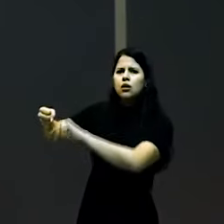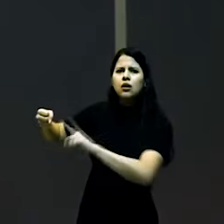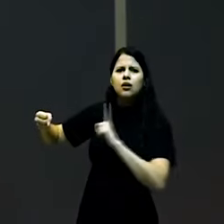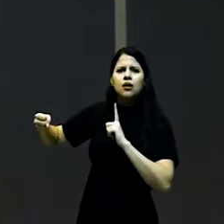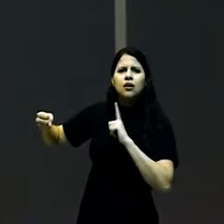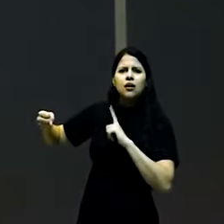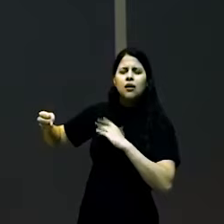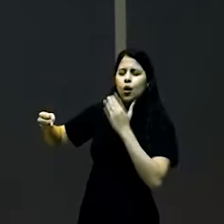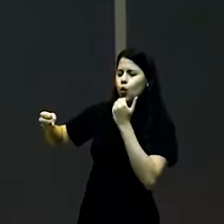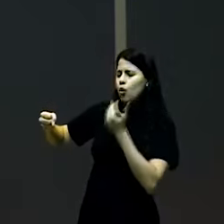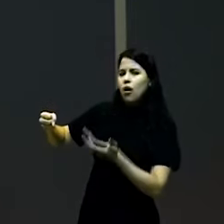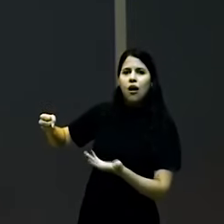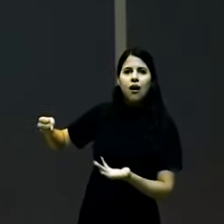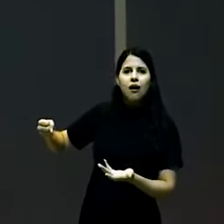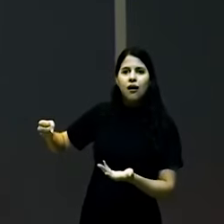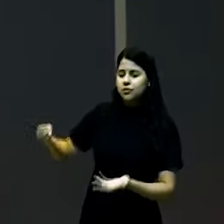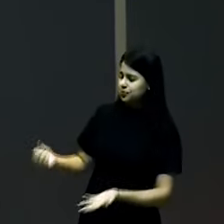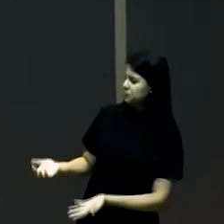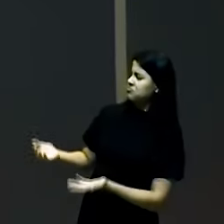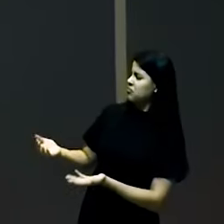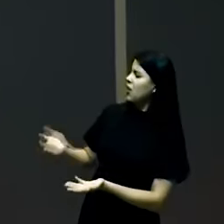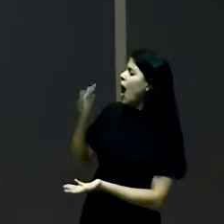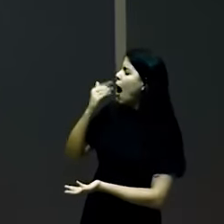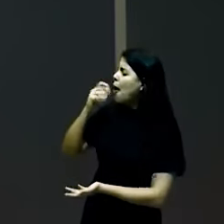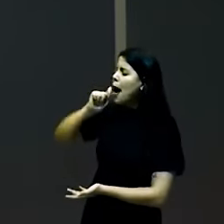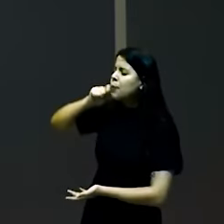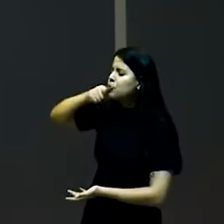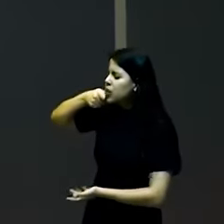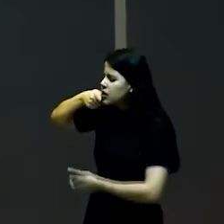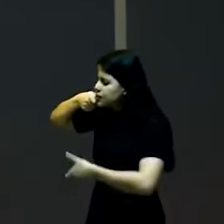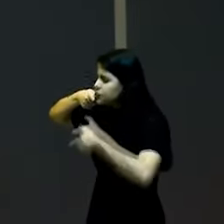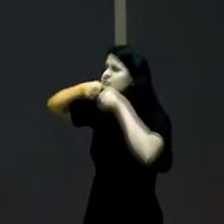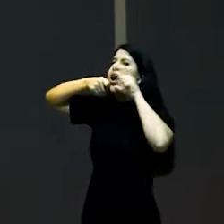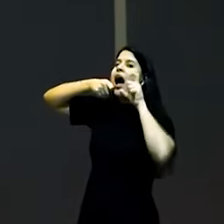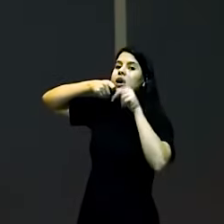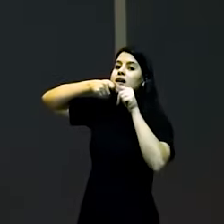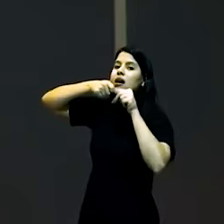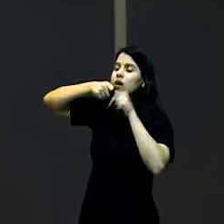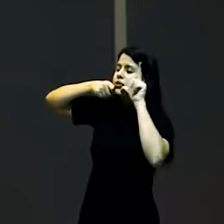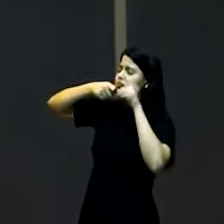para ele comer. E a Bíblia diz que Elias come e volta a dormir.